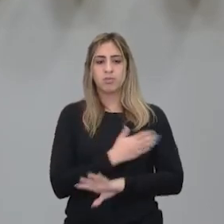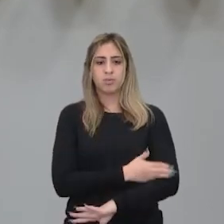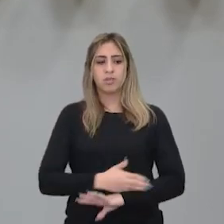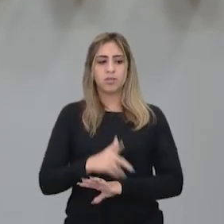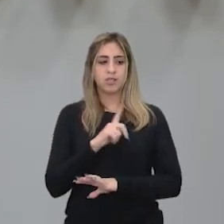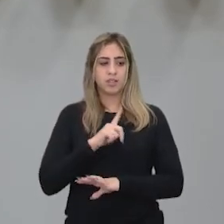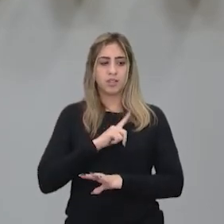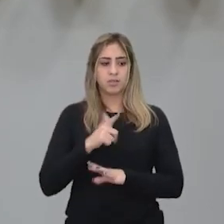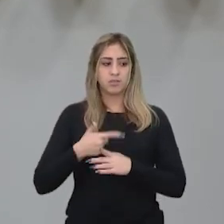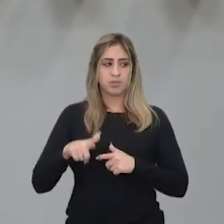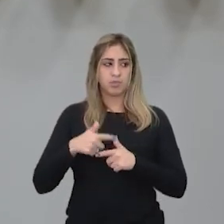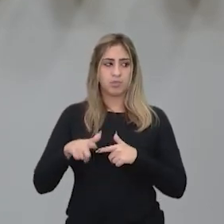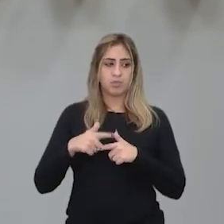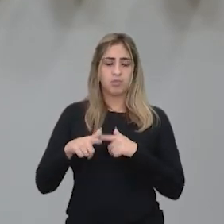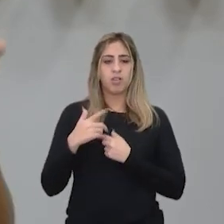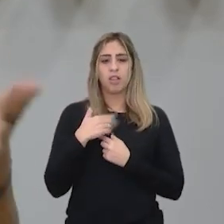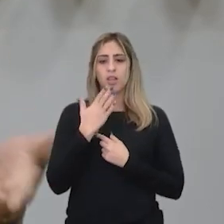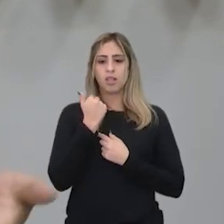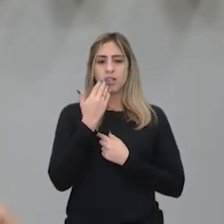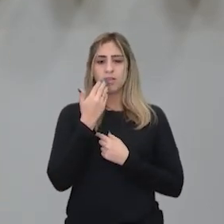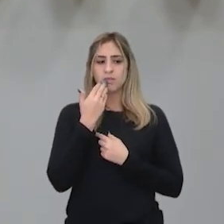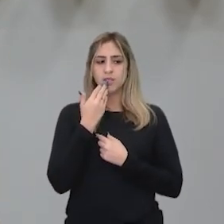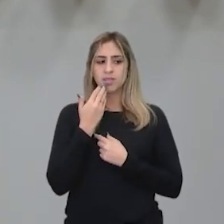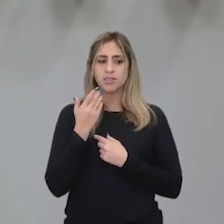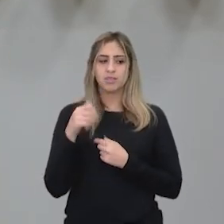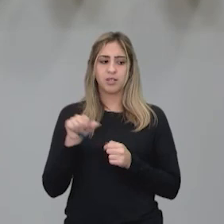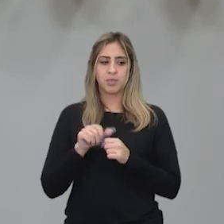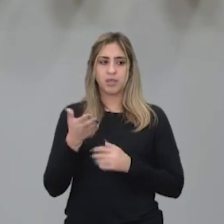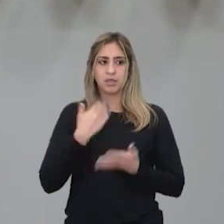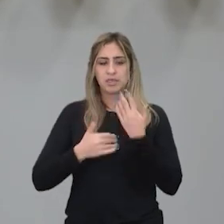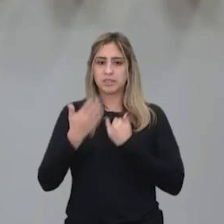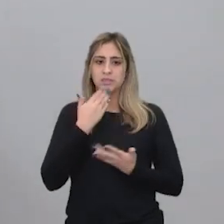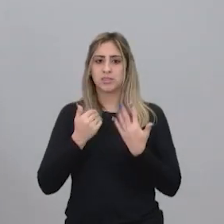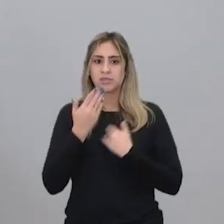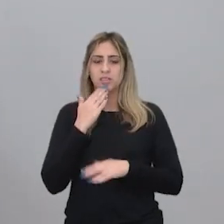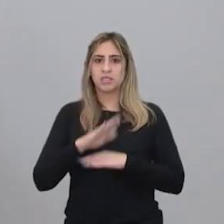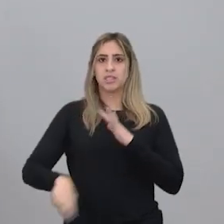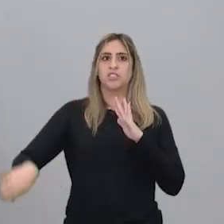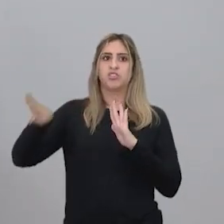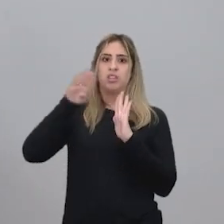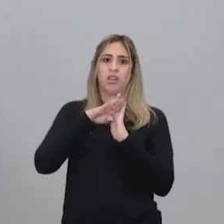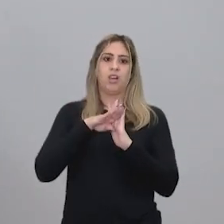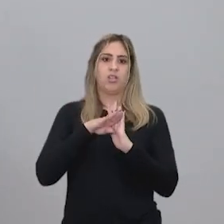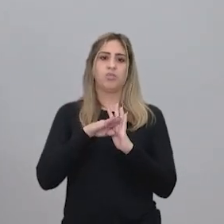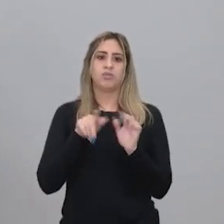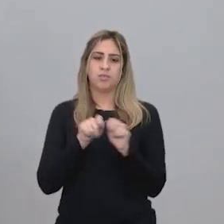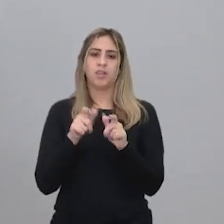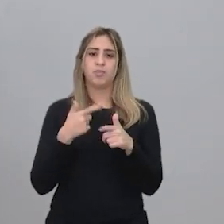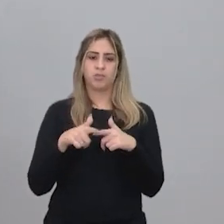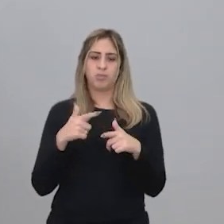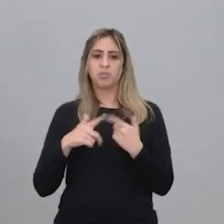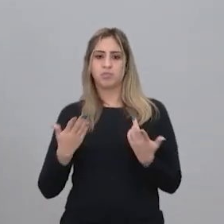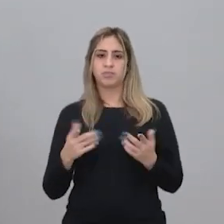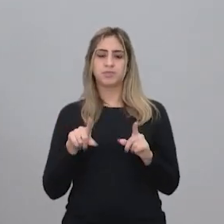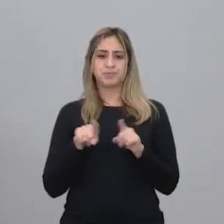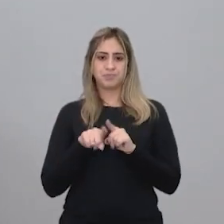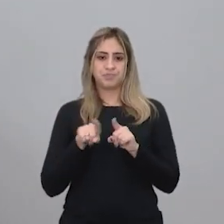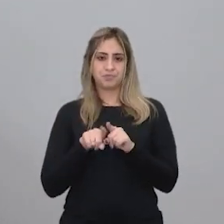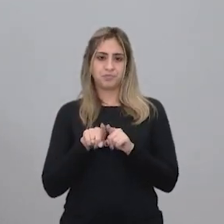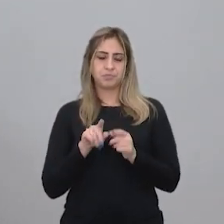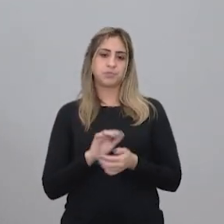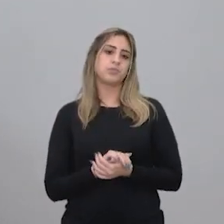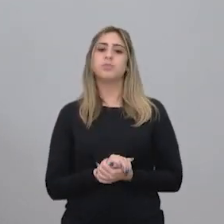ter problemas, né? Ou a alimentação exagerada também antes de qualquer esporte também causa, né? E também a